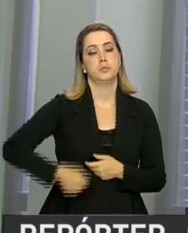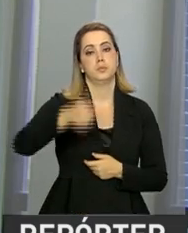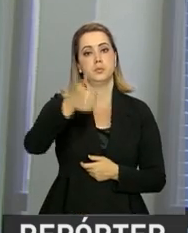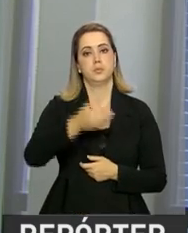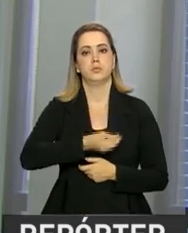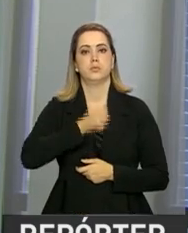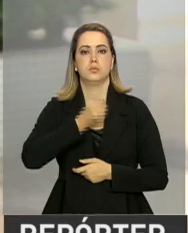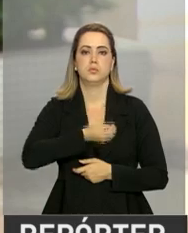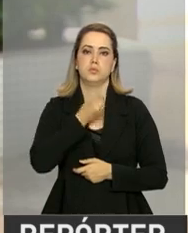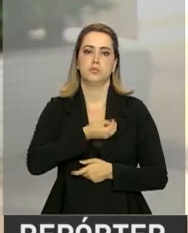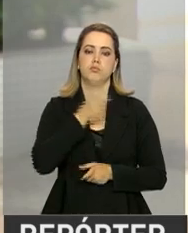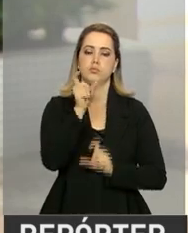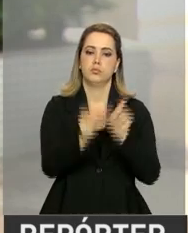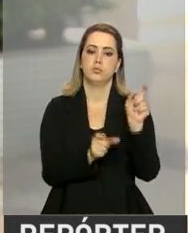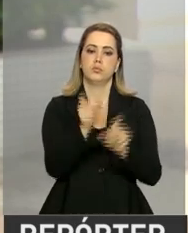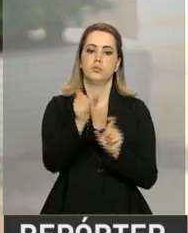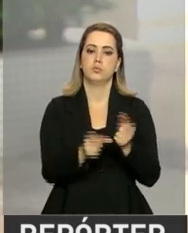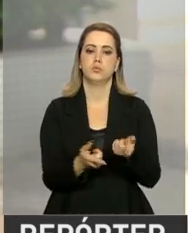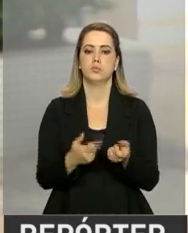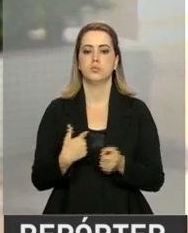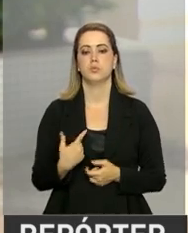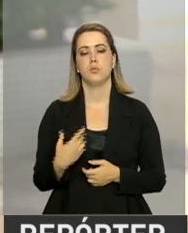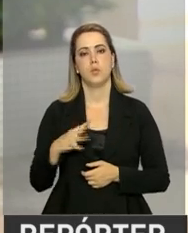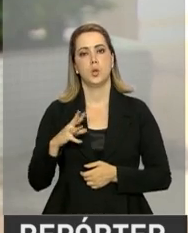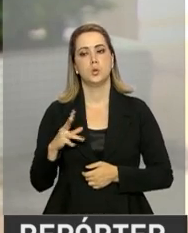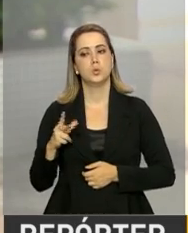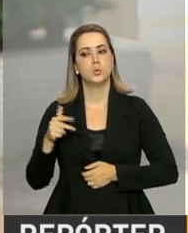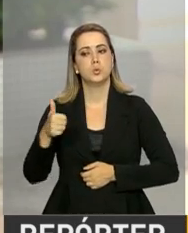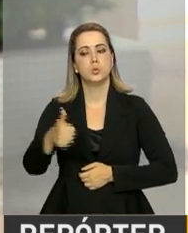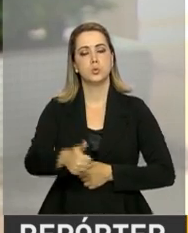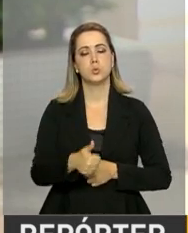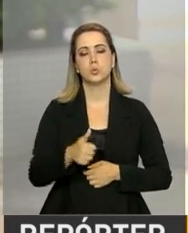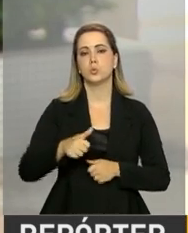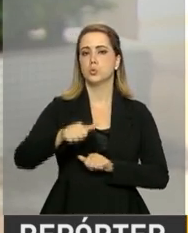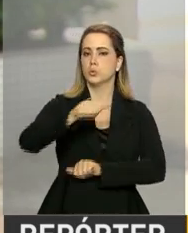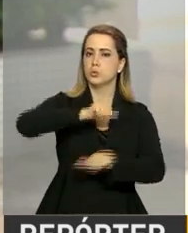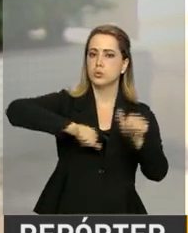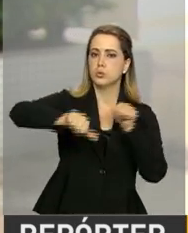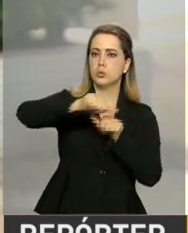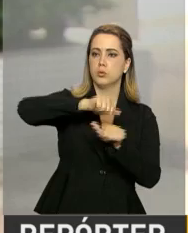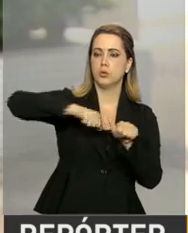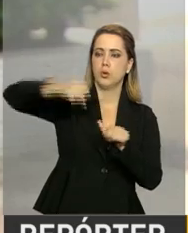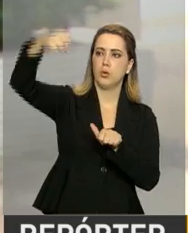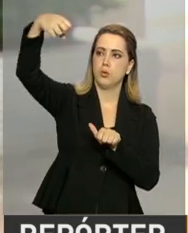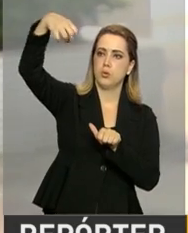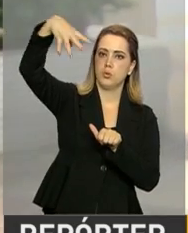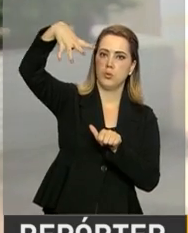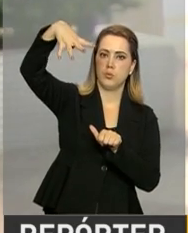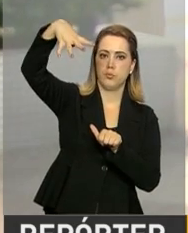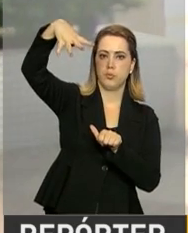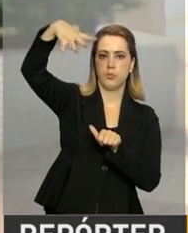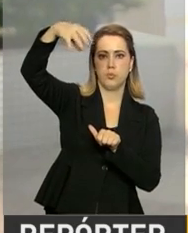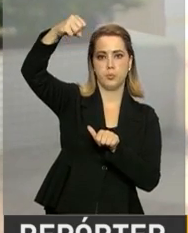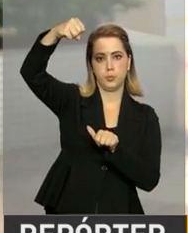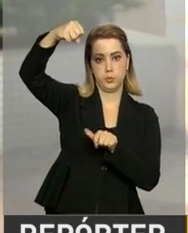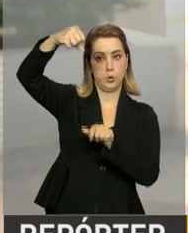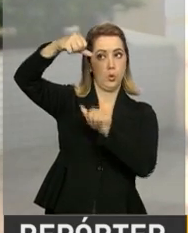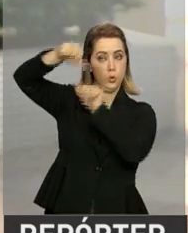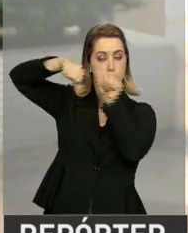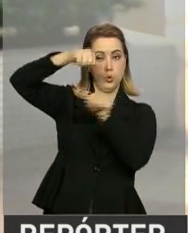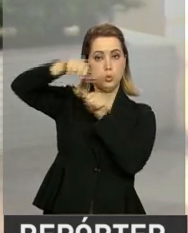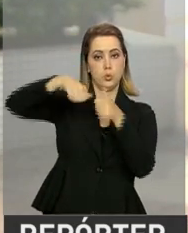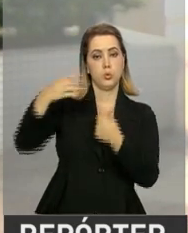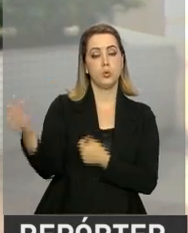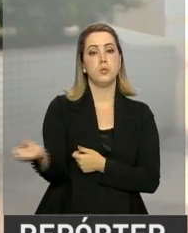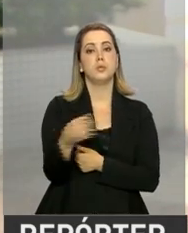para os moradores basicamente a gente trocou toda a nossa iluminação Car de lâmpadas incandescentes tubulares eletrônicas